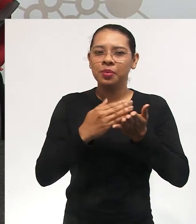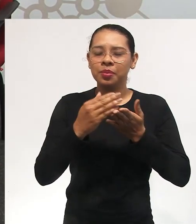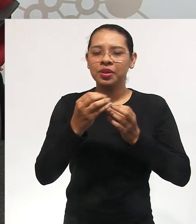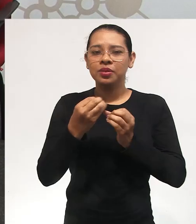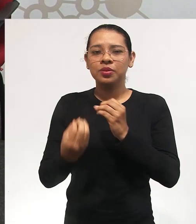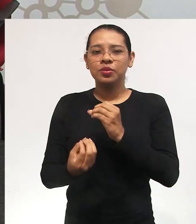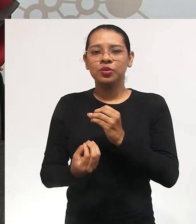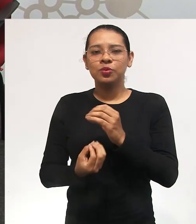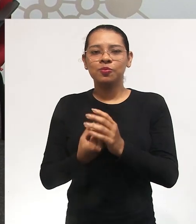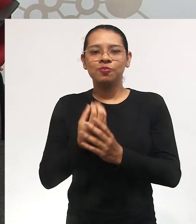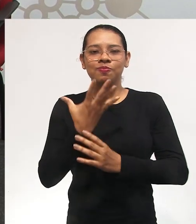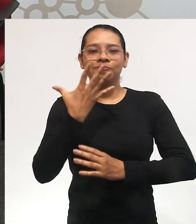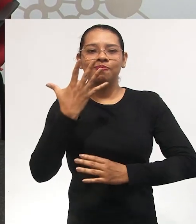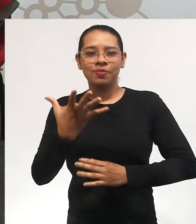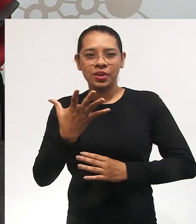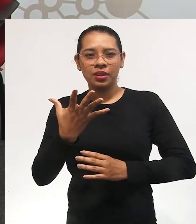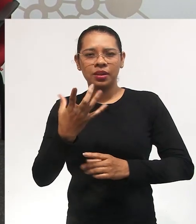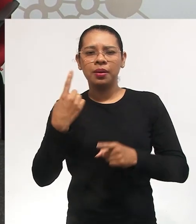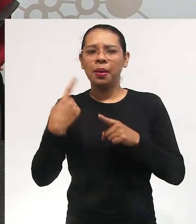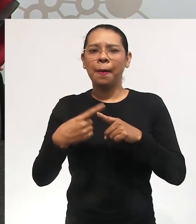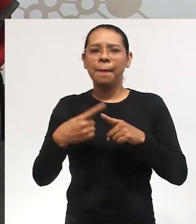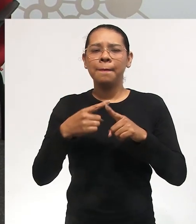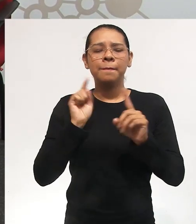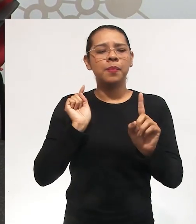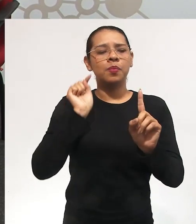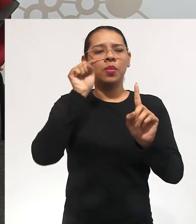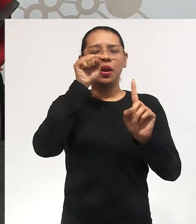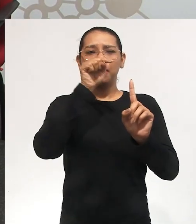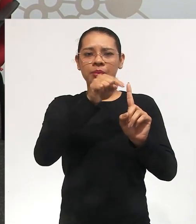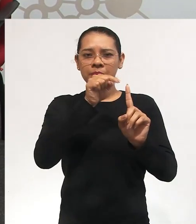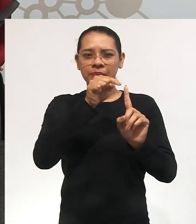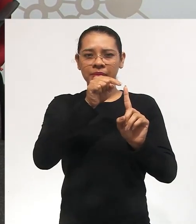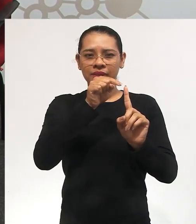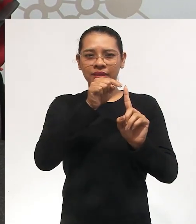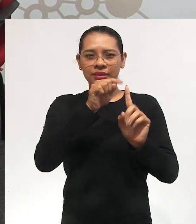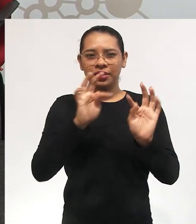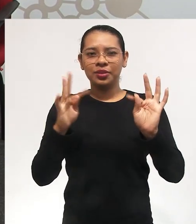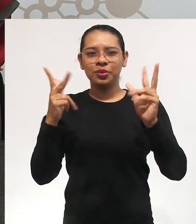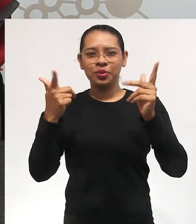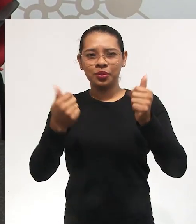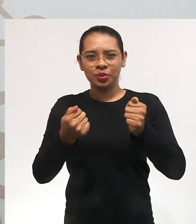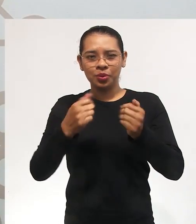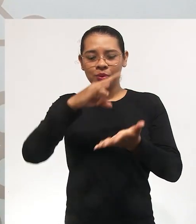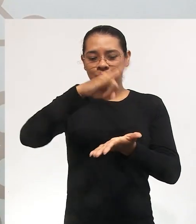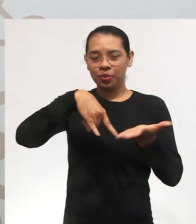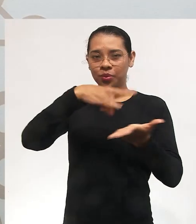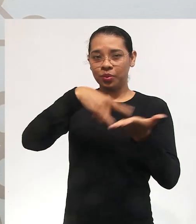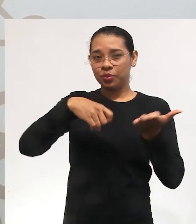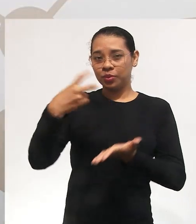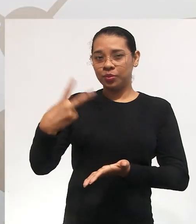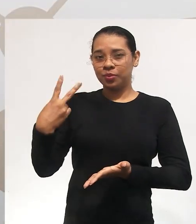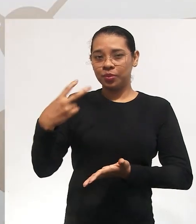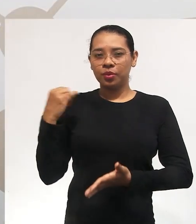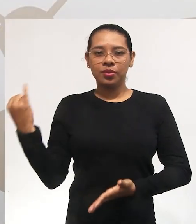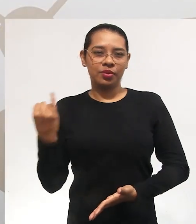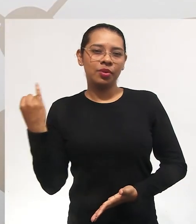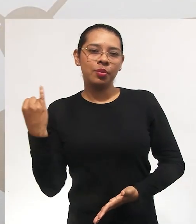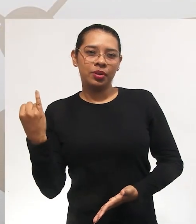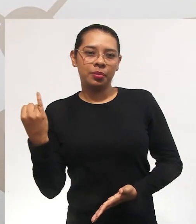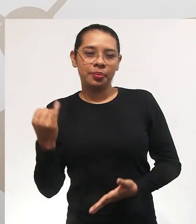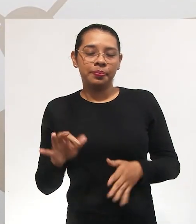elaboração desses documentos e a finalidade, para que serve, então, ou para a que vieram esses dois documentos. E